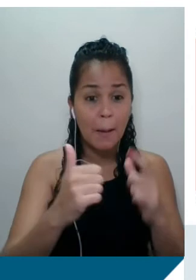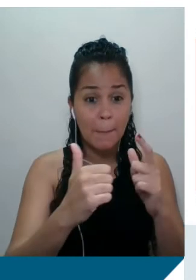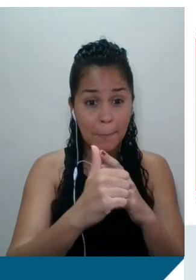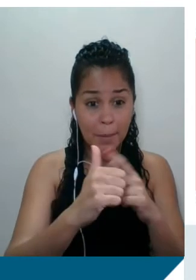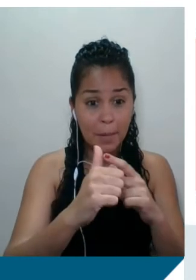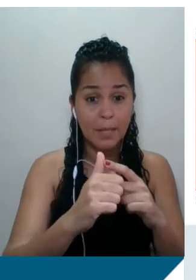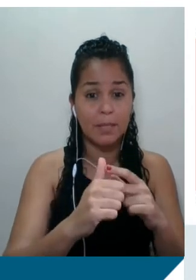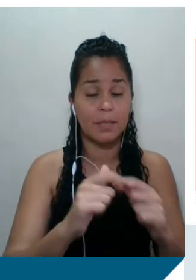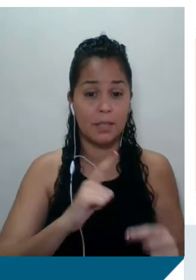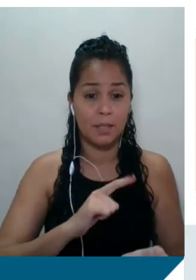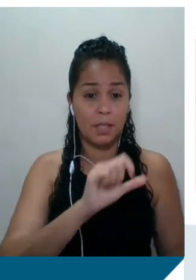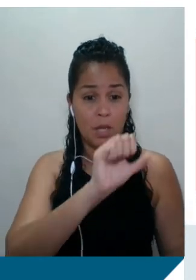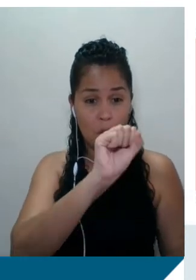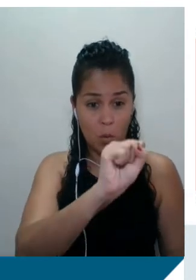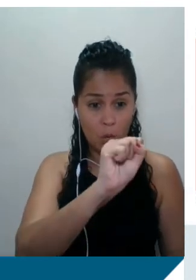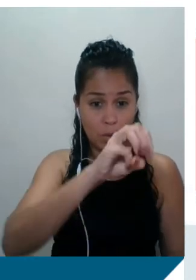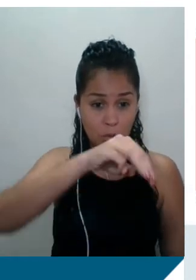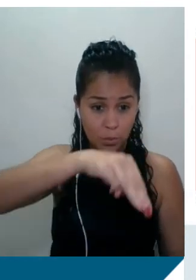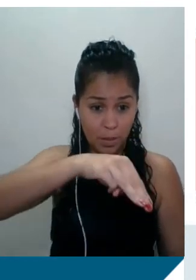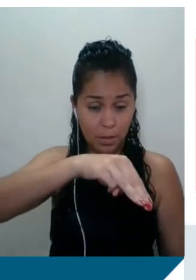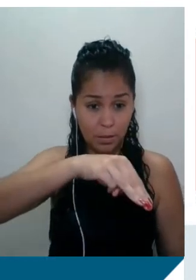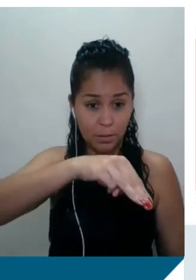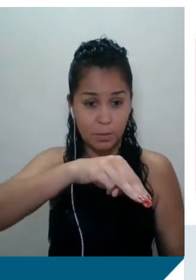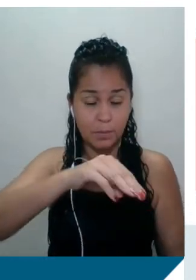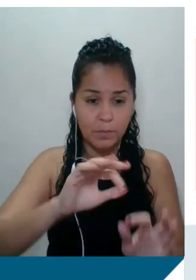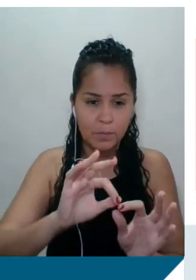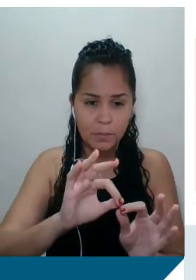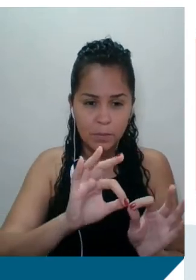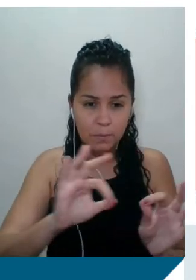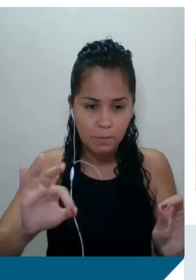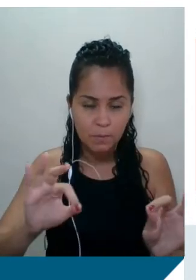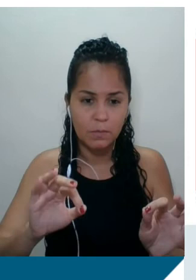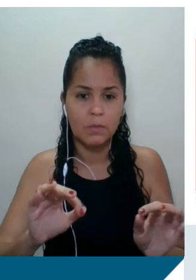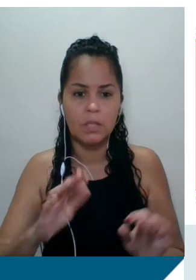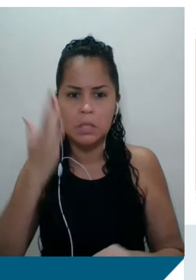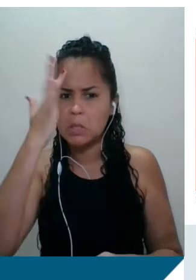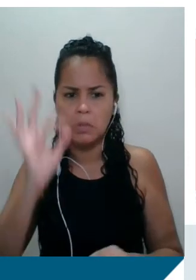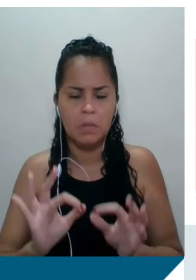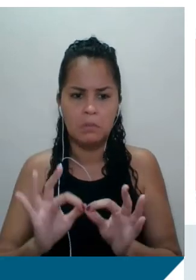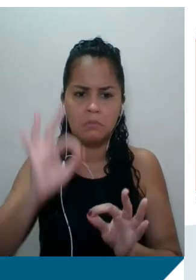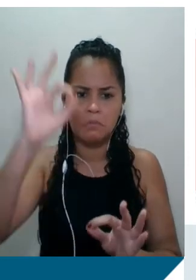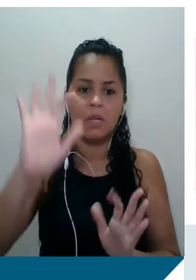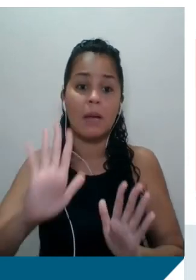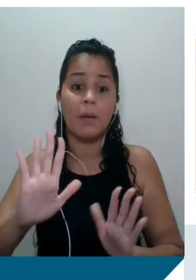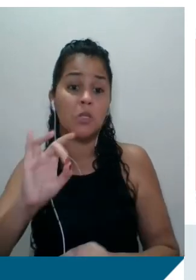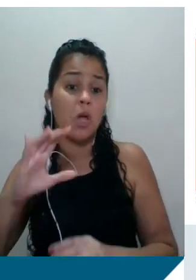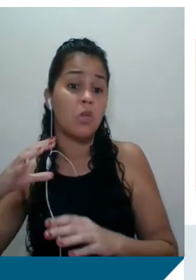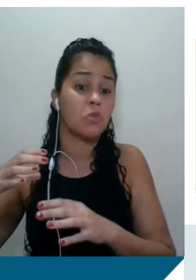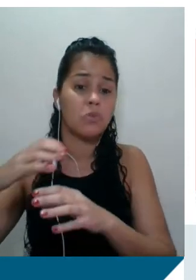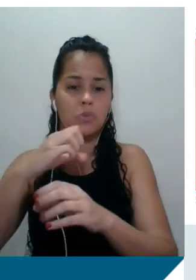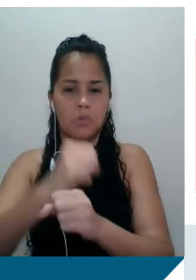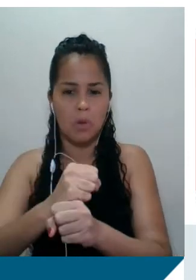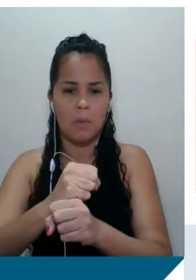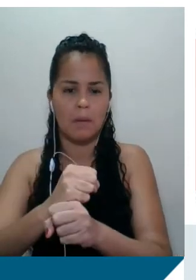que eu tenho, ela tem 8 metros de largura e de altura, apesar dele não mostrar diretamente, é só eu fazer a soma